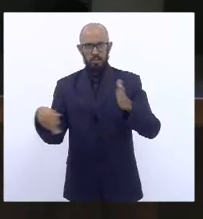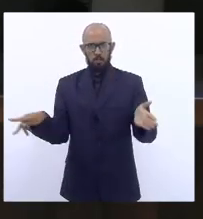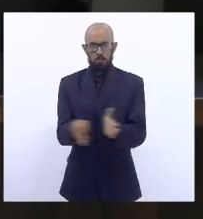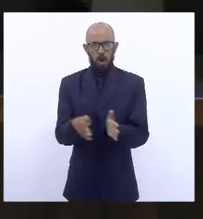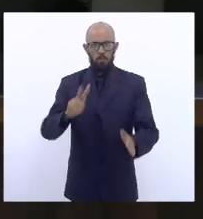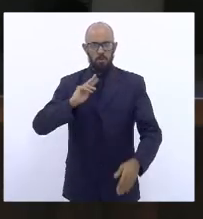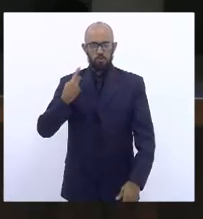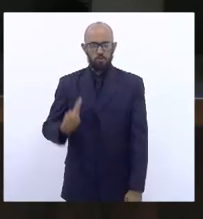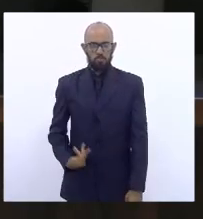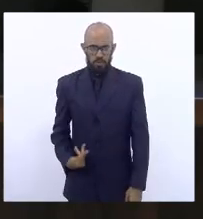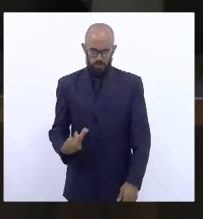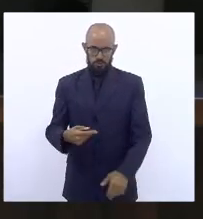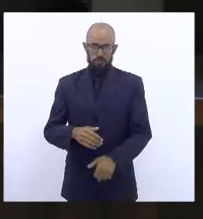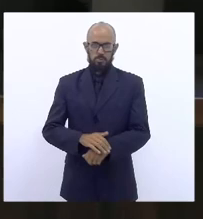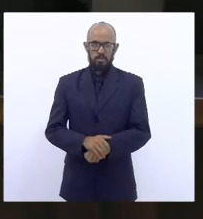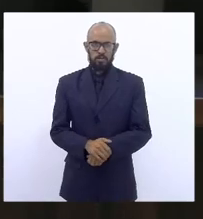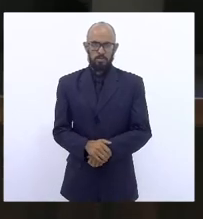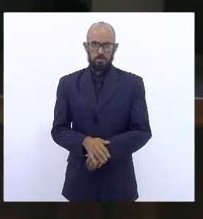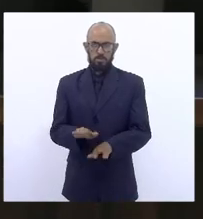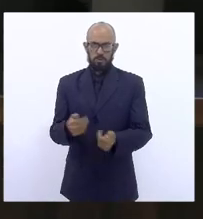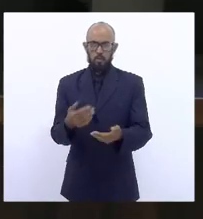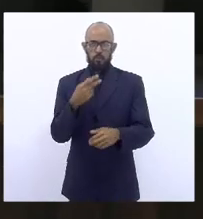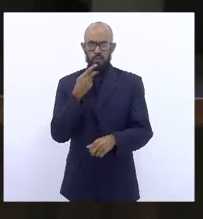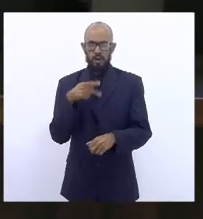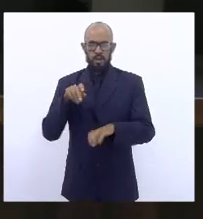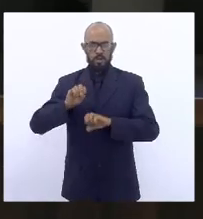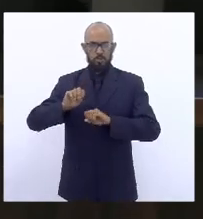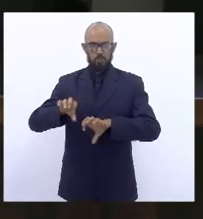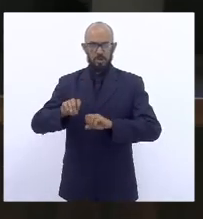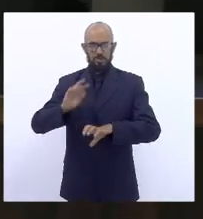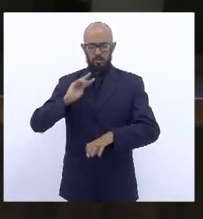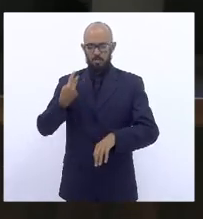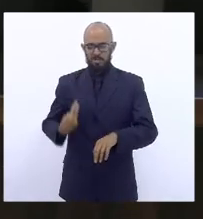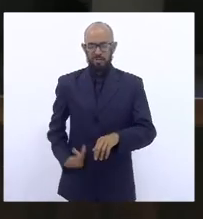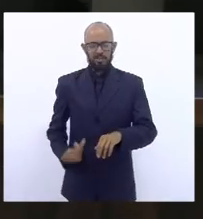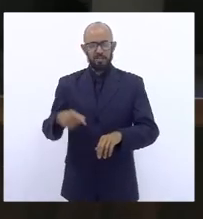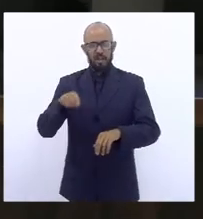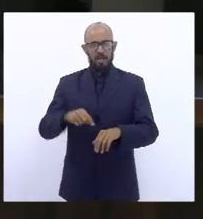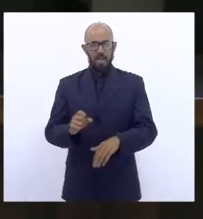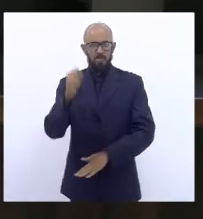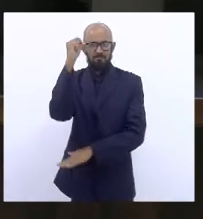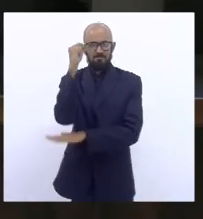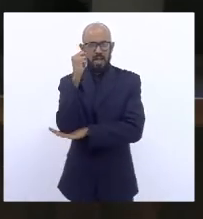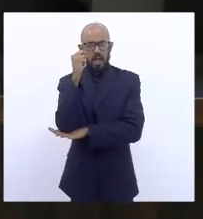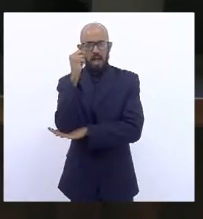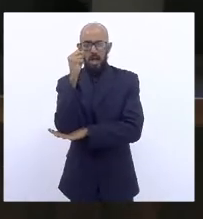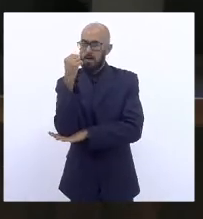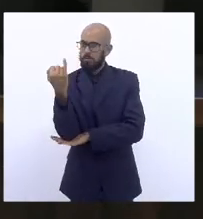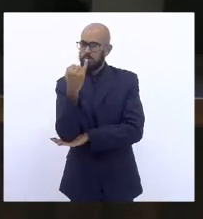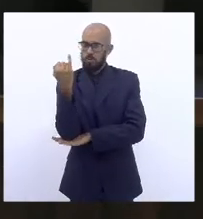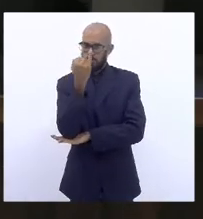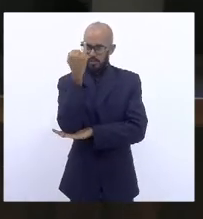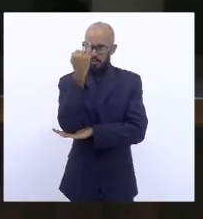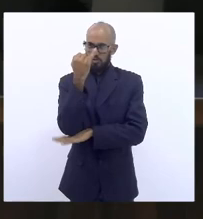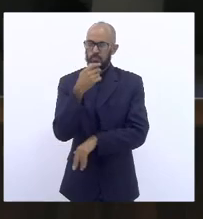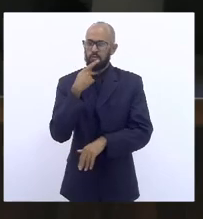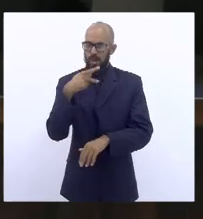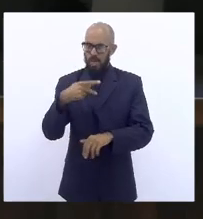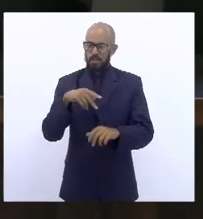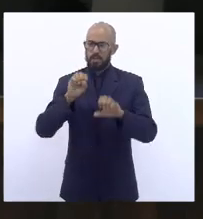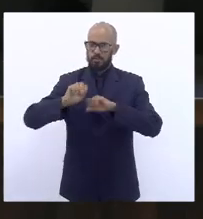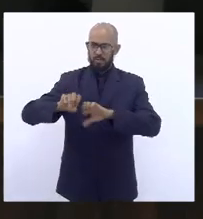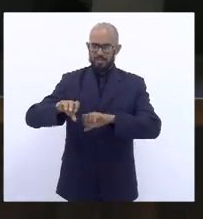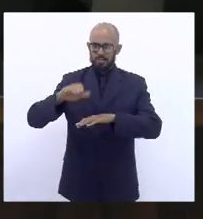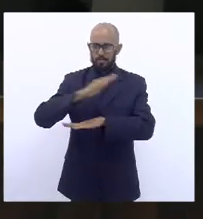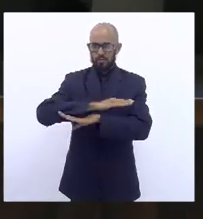humanas. Então, falar da educação humanista é um pilar indispensável. Falar de educação integral, já